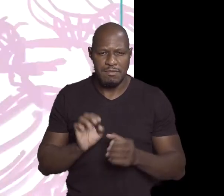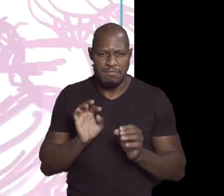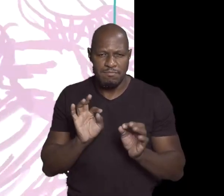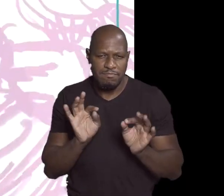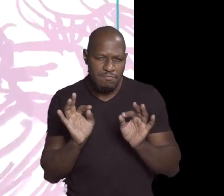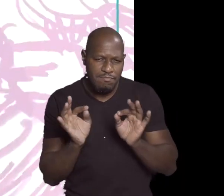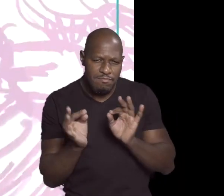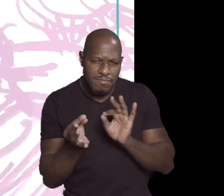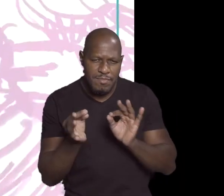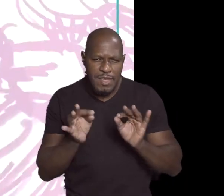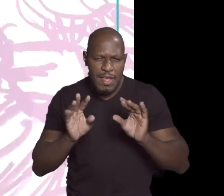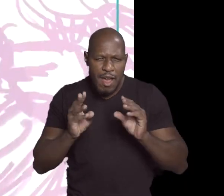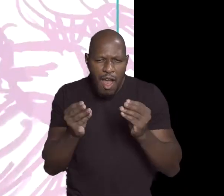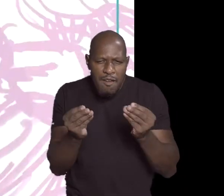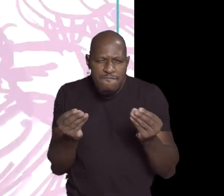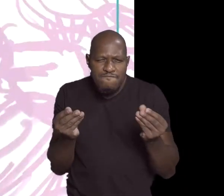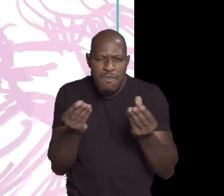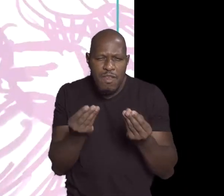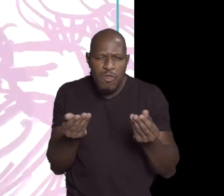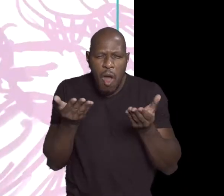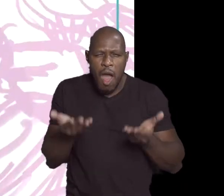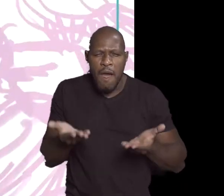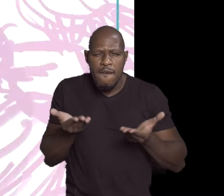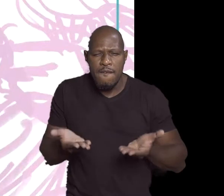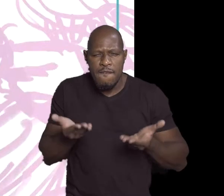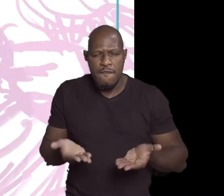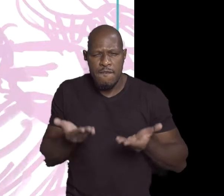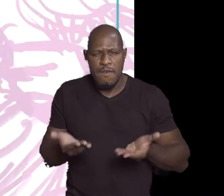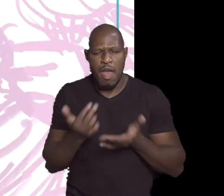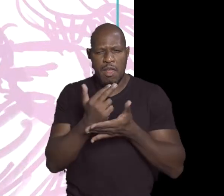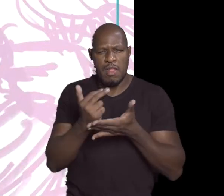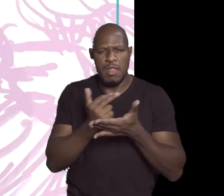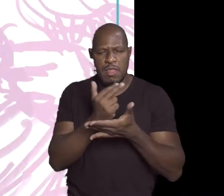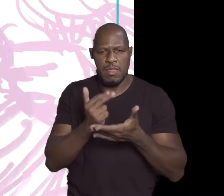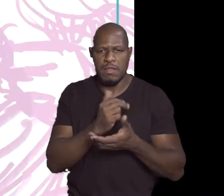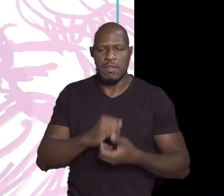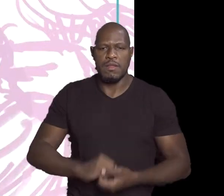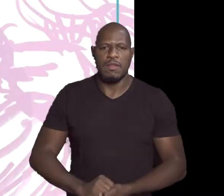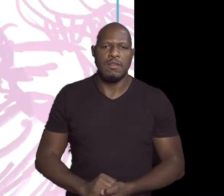refinar esse desenho aqui.